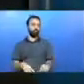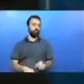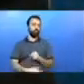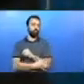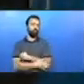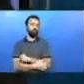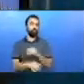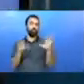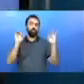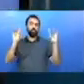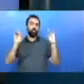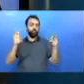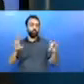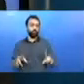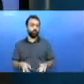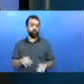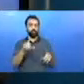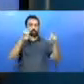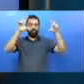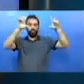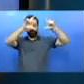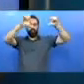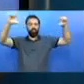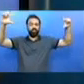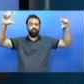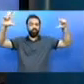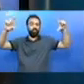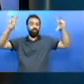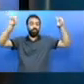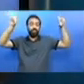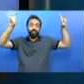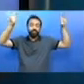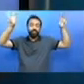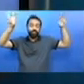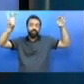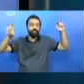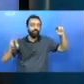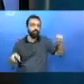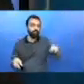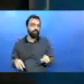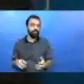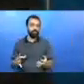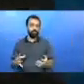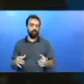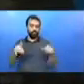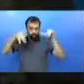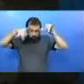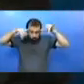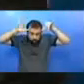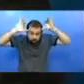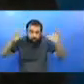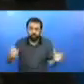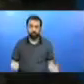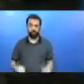em destaque, no alto da página, no topo da página, está o título. Lembrem, a festa do boi. Este